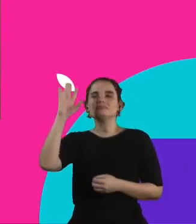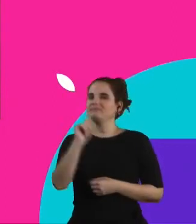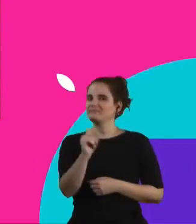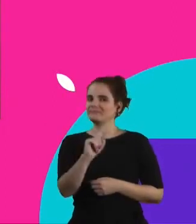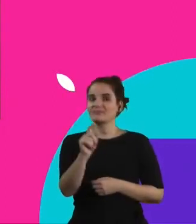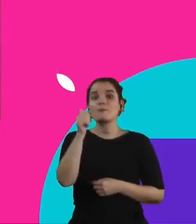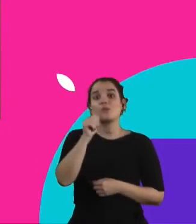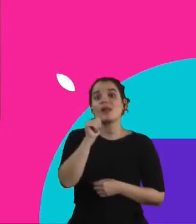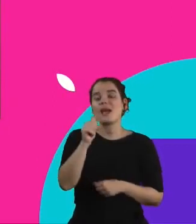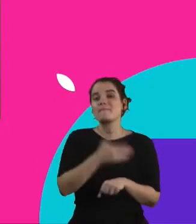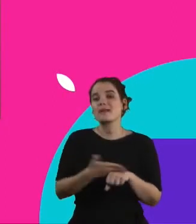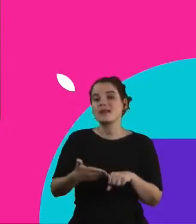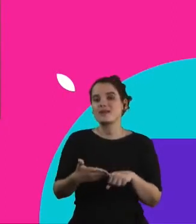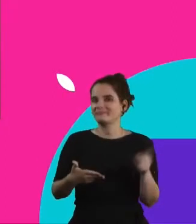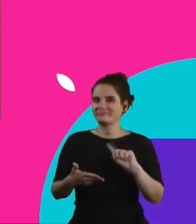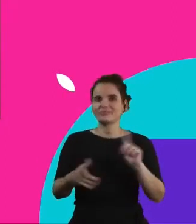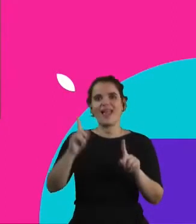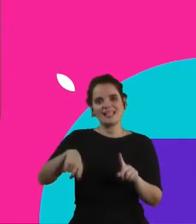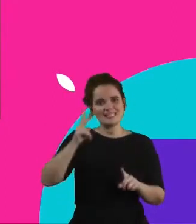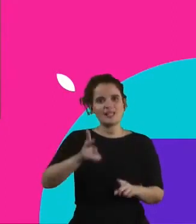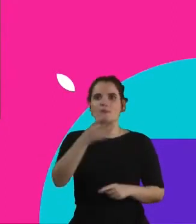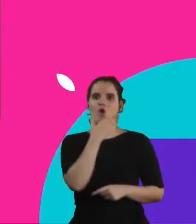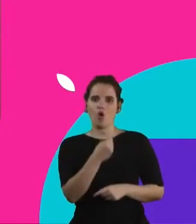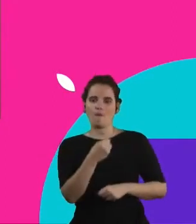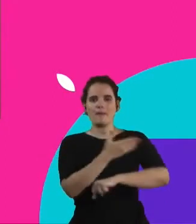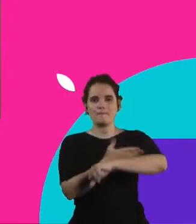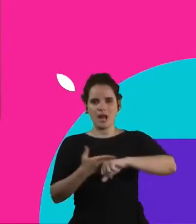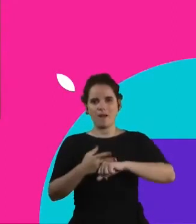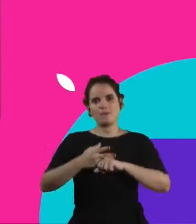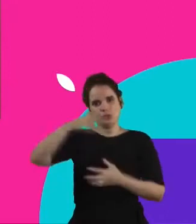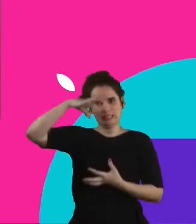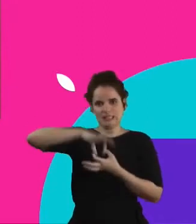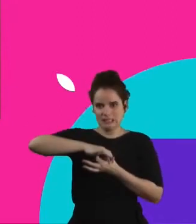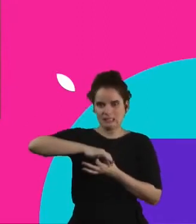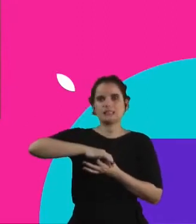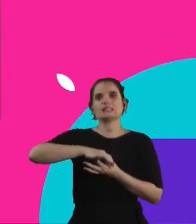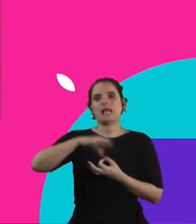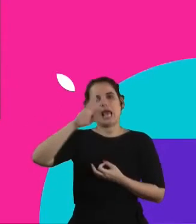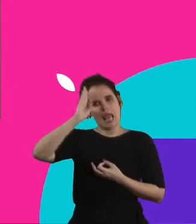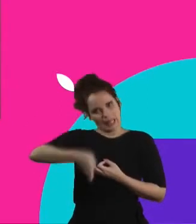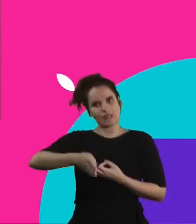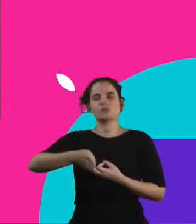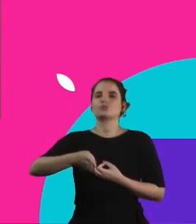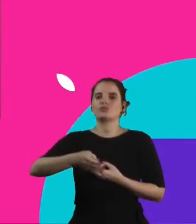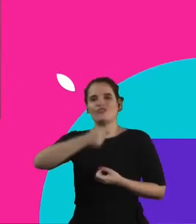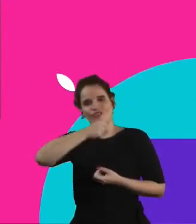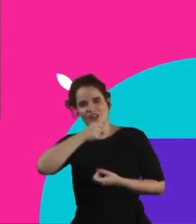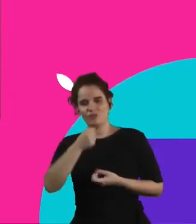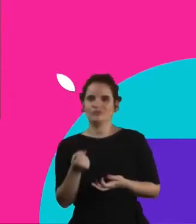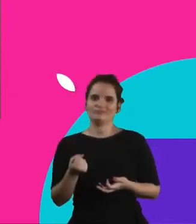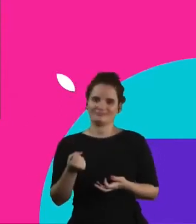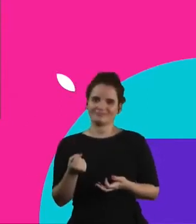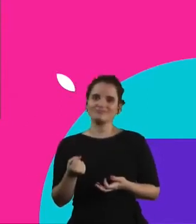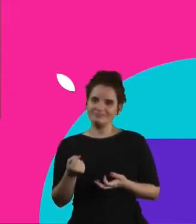uma mulher branca, ela é uma imagem de um homem branco, cisgênero, heterossexual, mais velho.